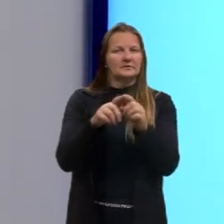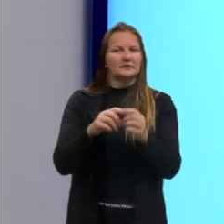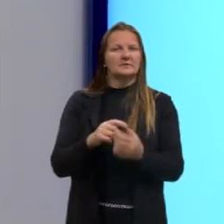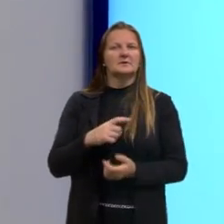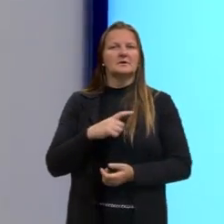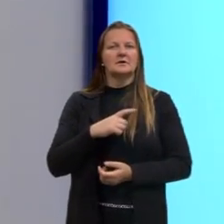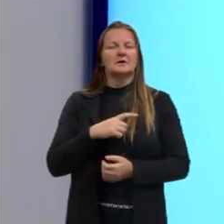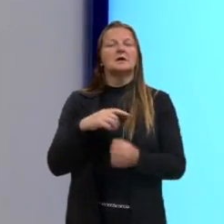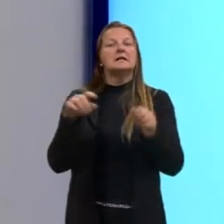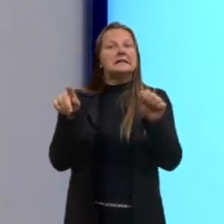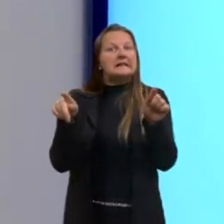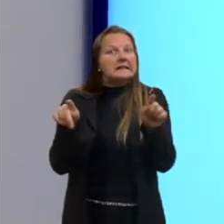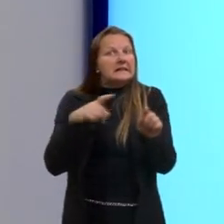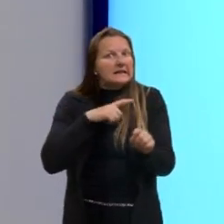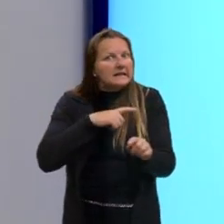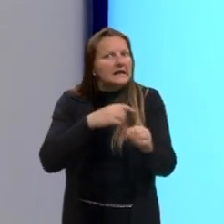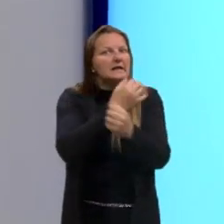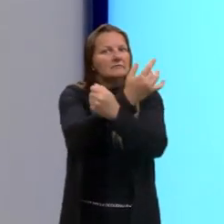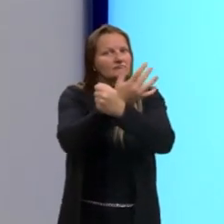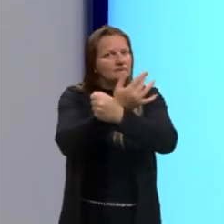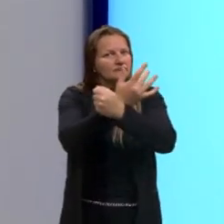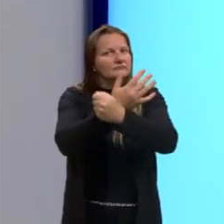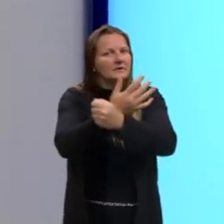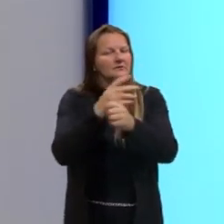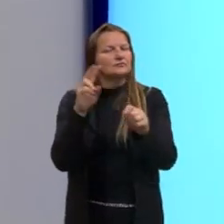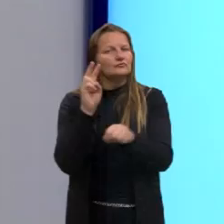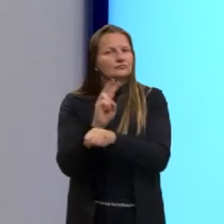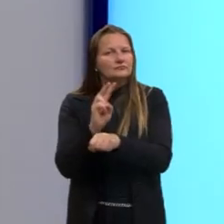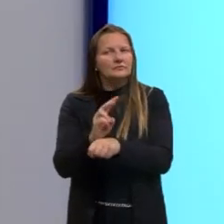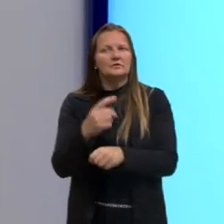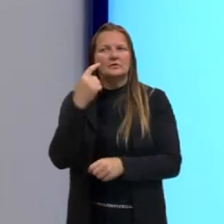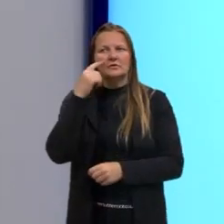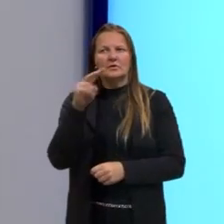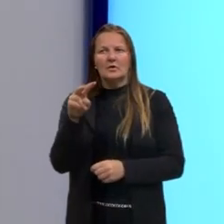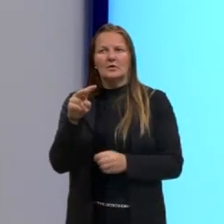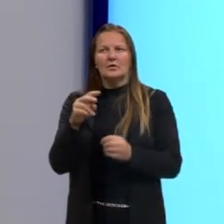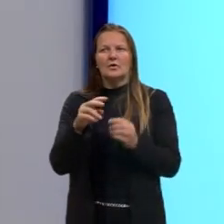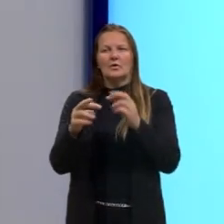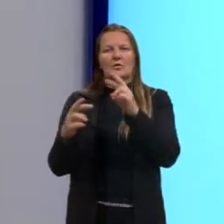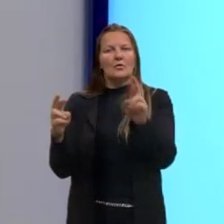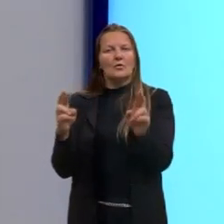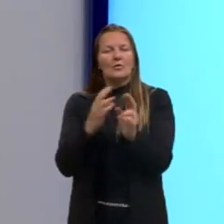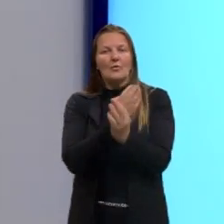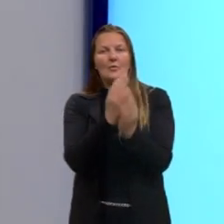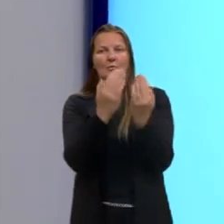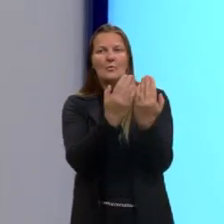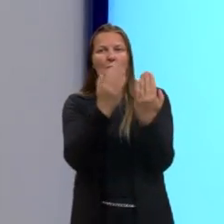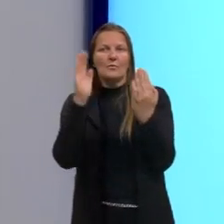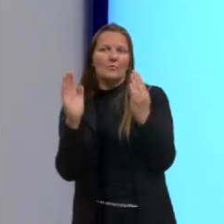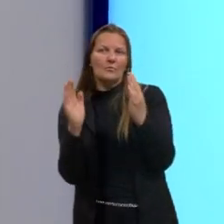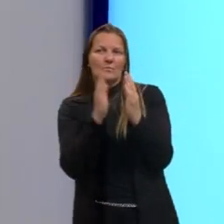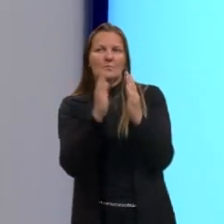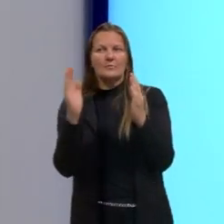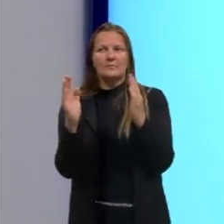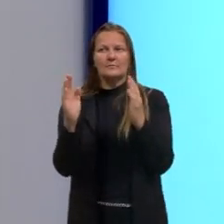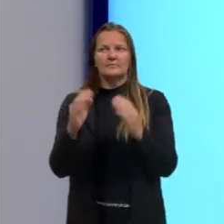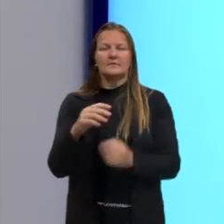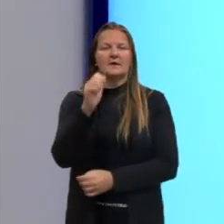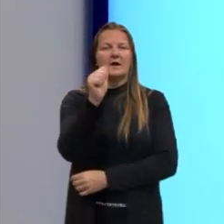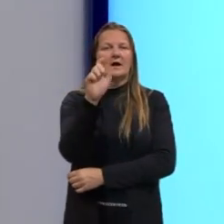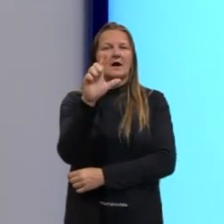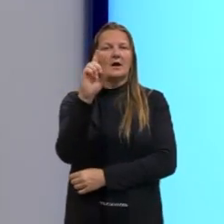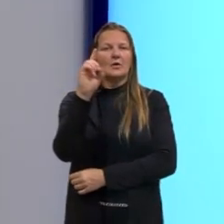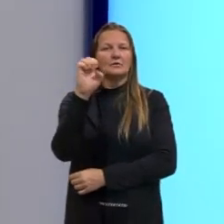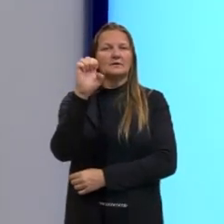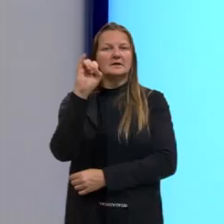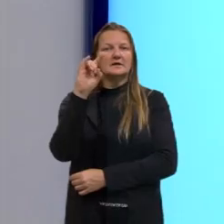Ou seja eu tenho ácido já na rancidez oxidativa eu vou ter um aldeído porque que